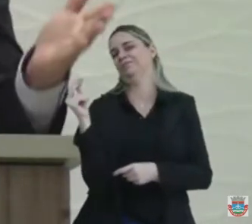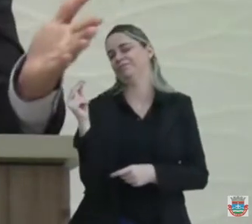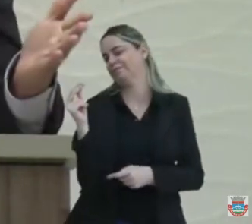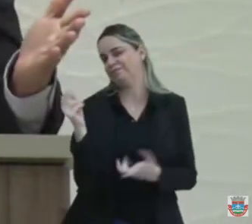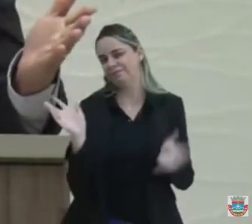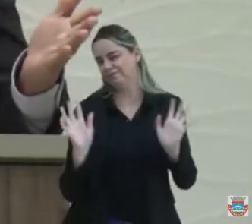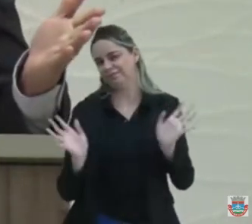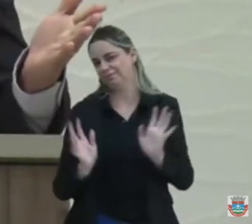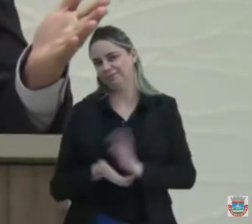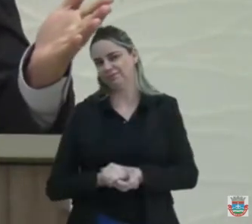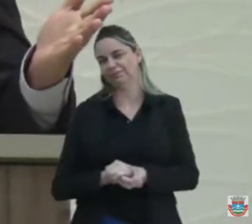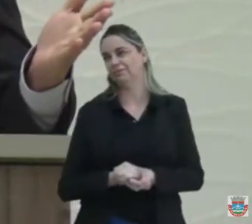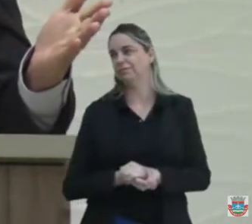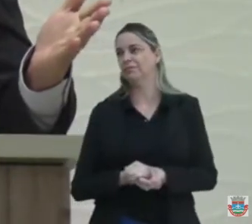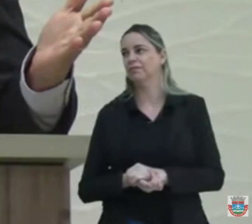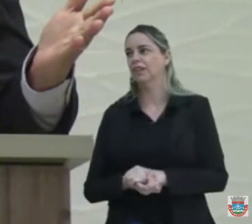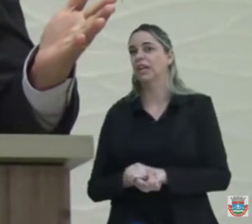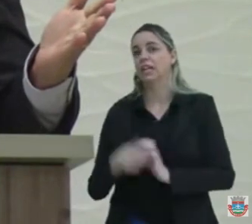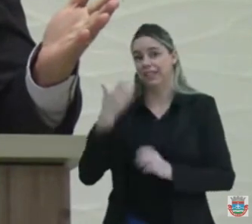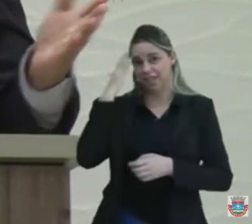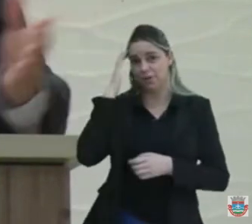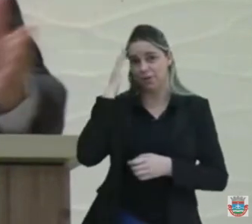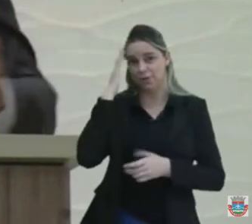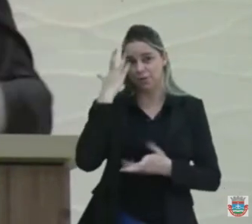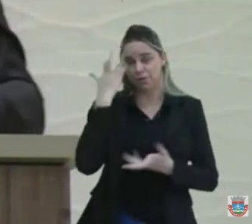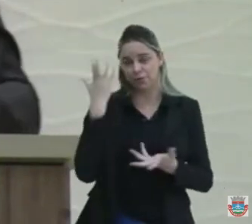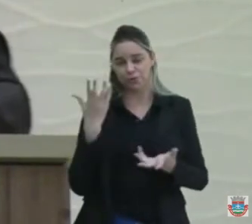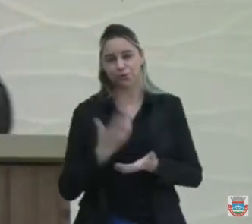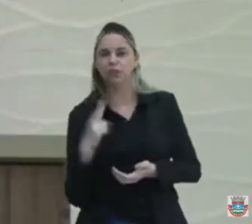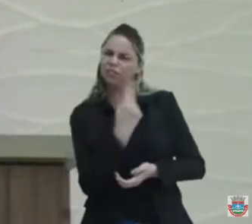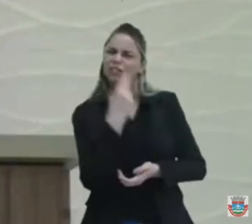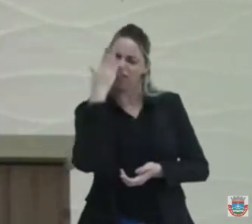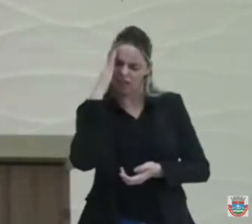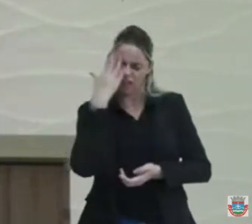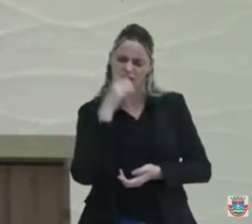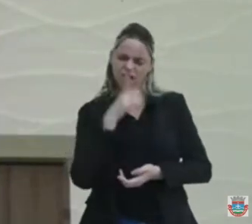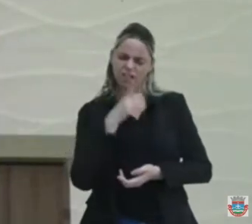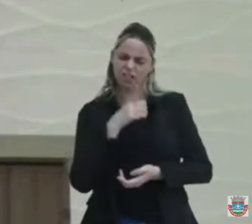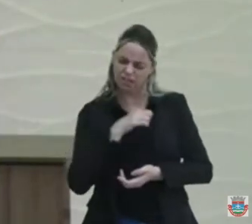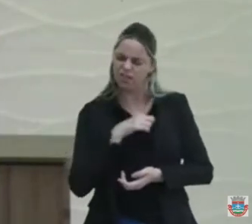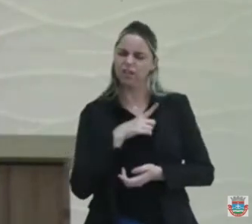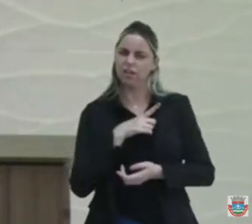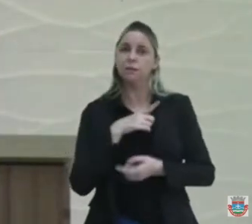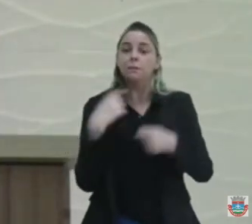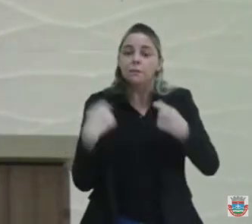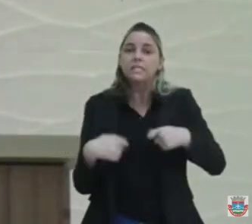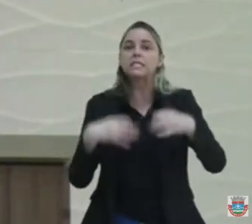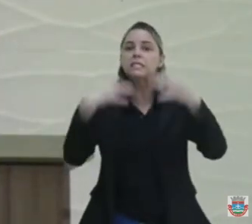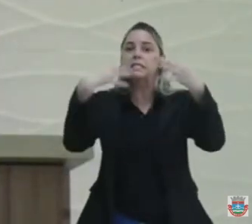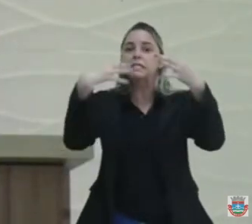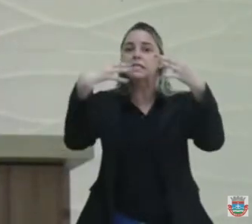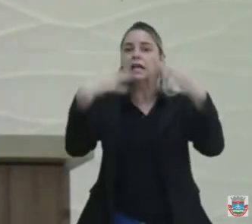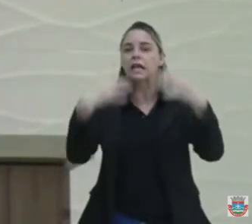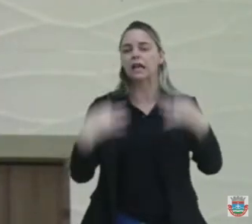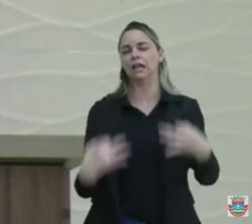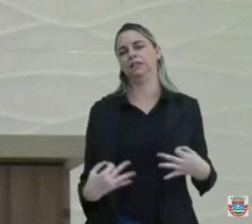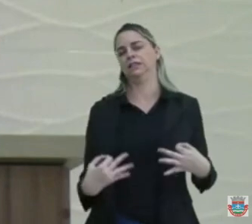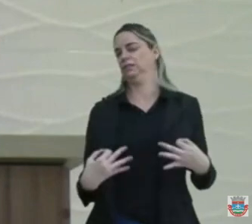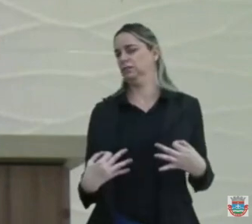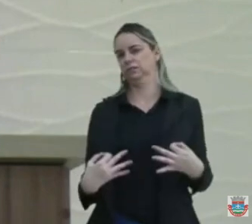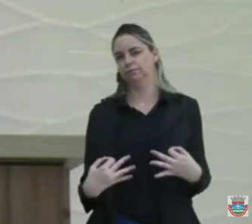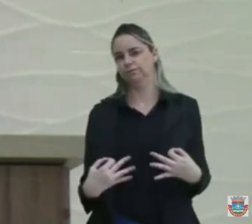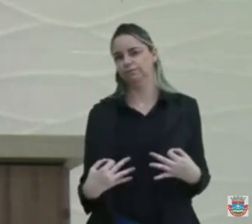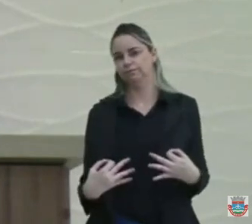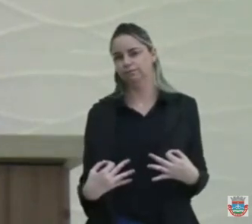prefeitura. Entendeu? Então, nós temos que ter a coerência. Né? Por que não fez